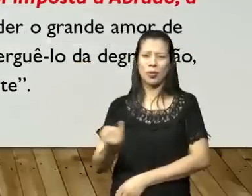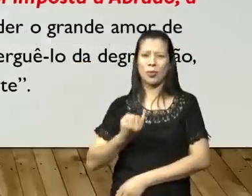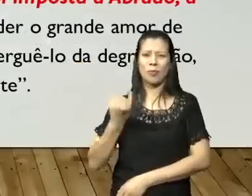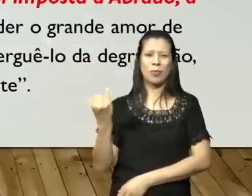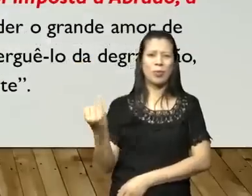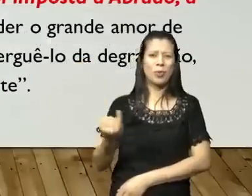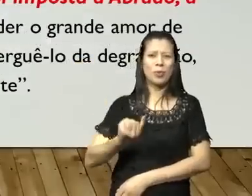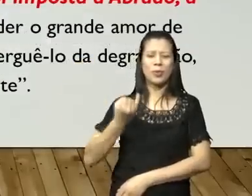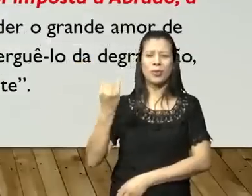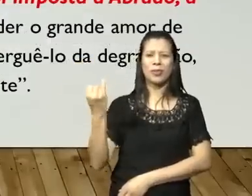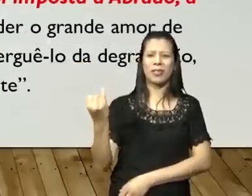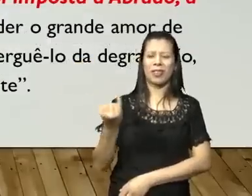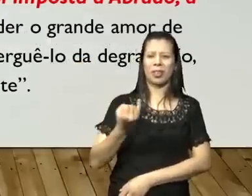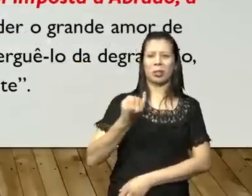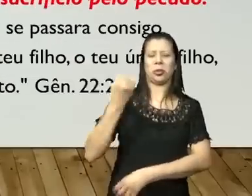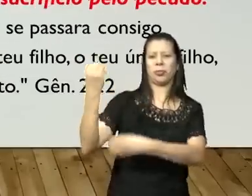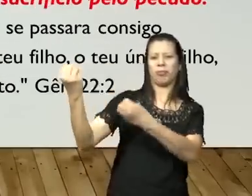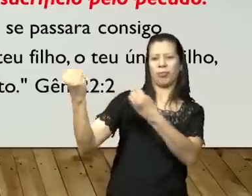mortal